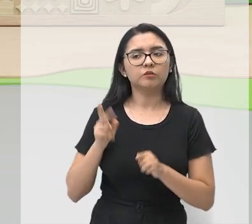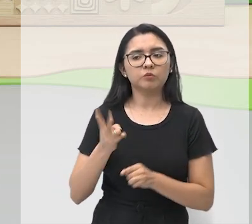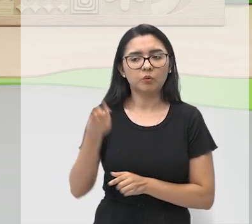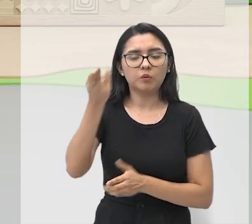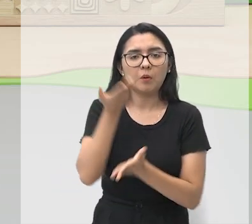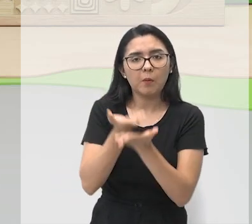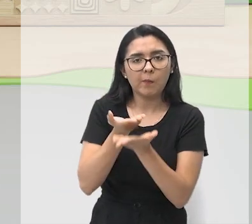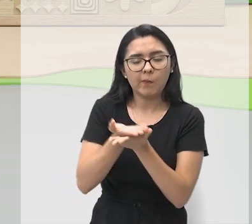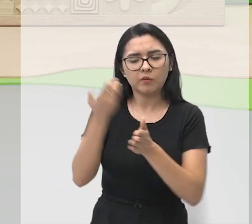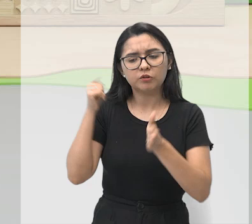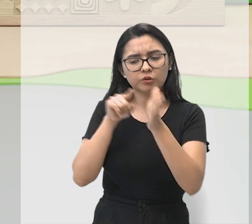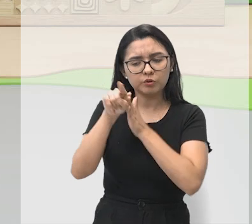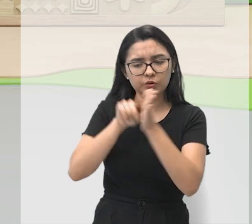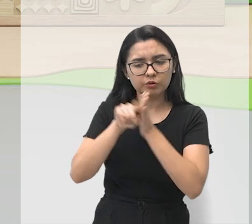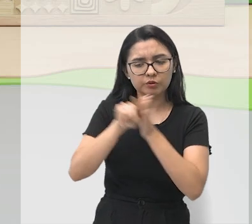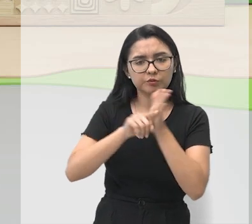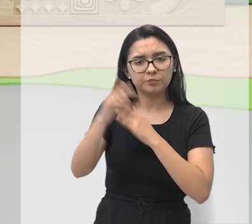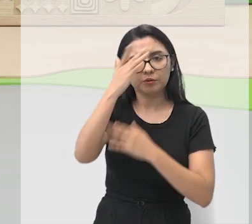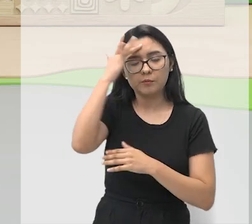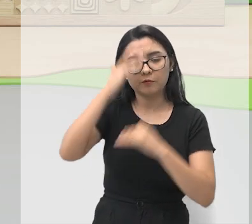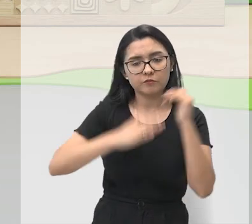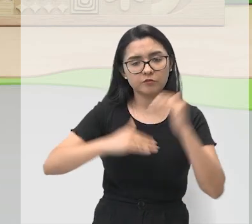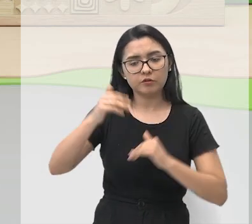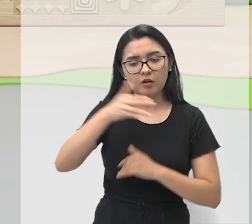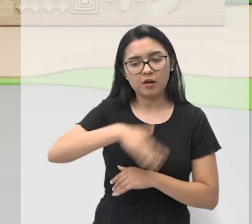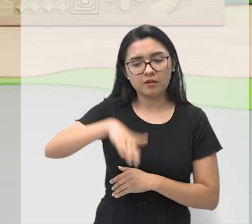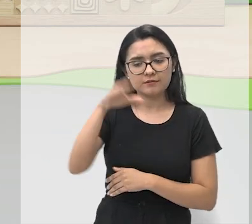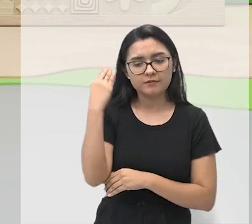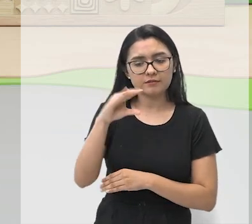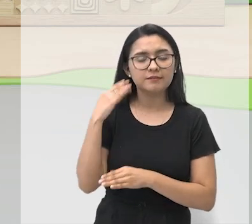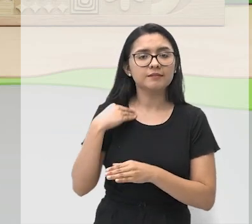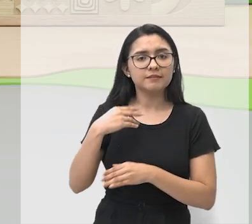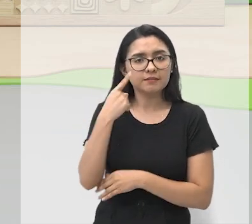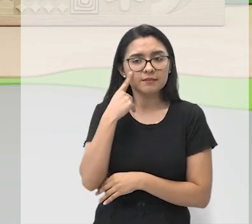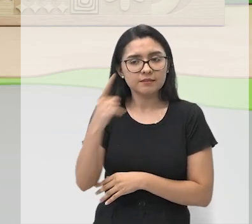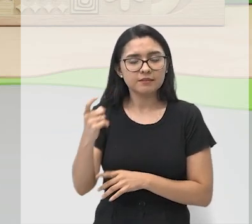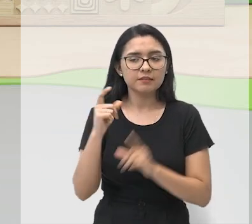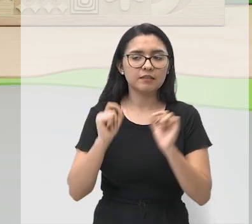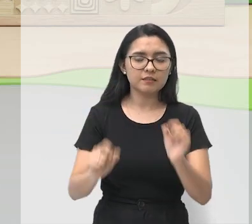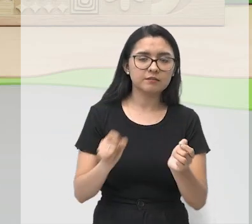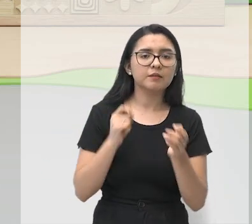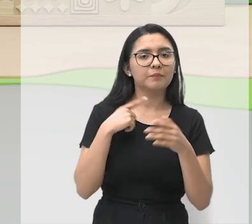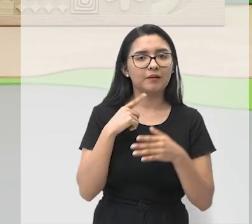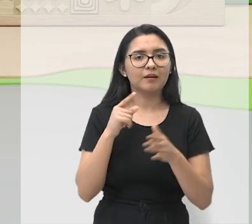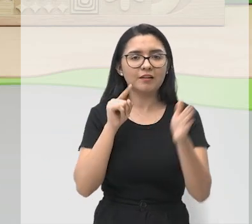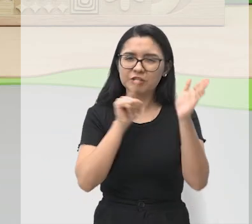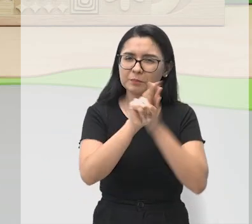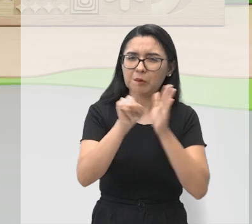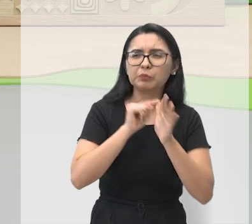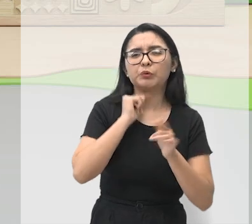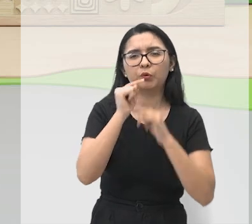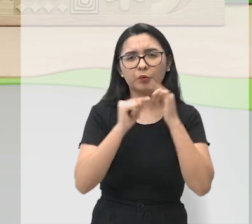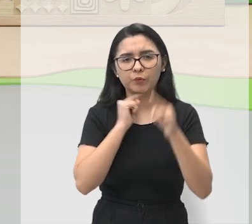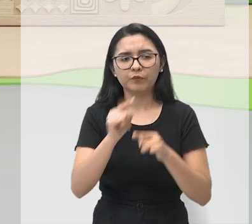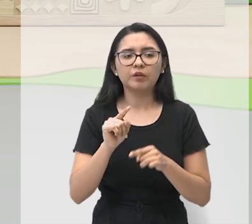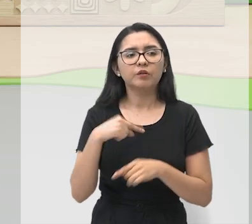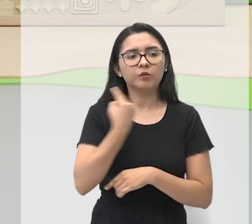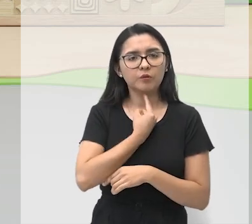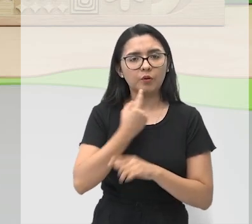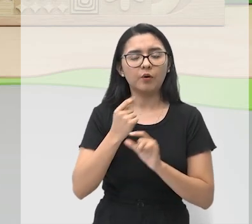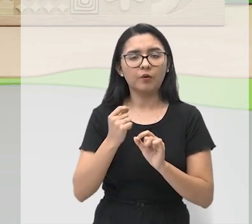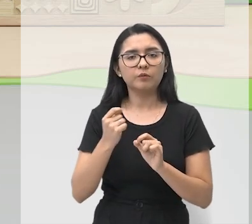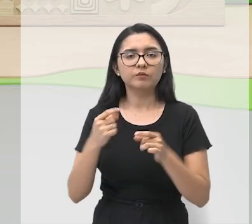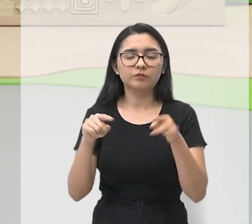e interesse para que os questionamentos que ainda temos, os